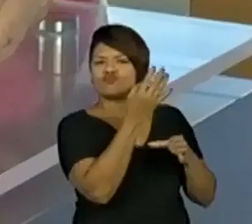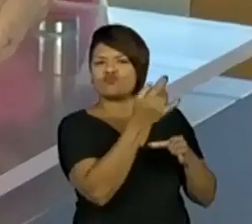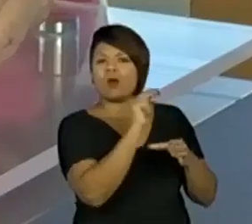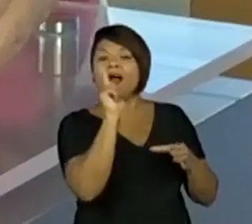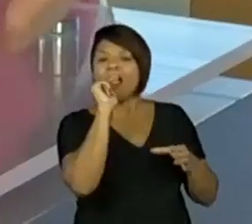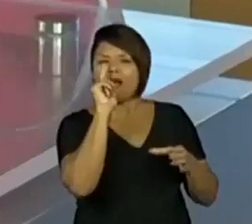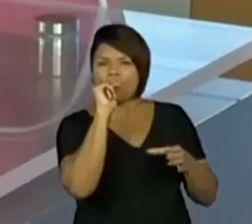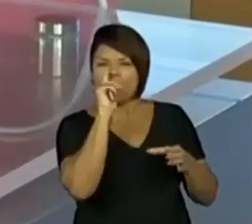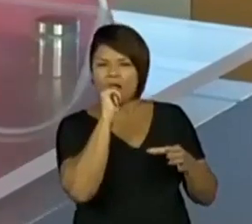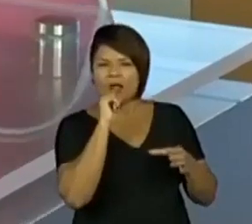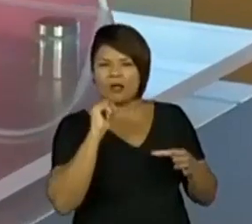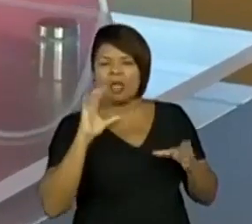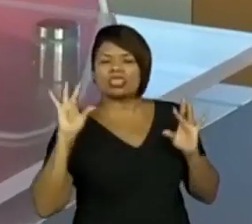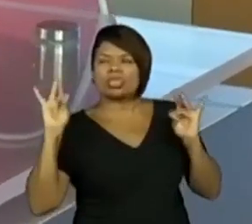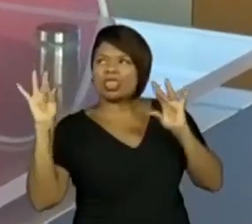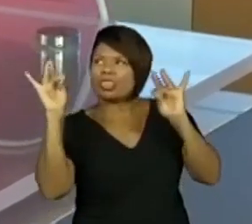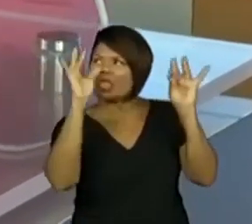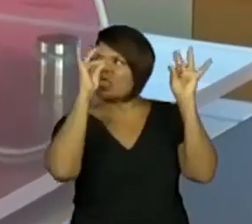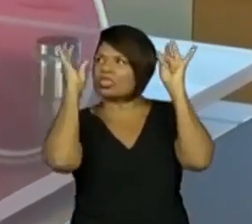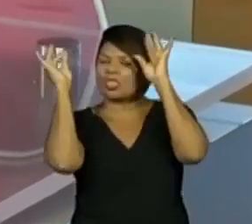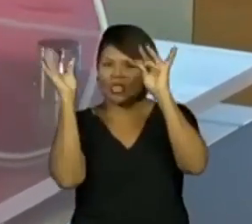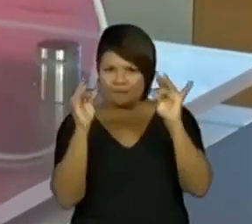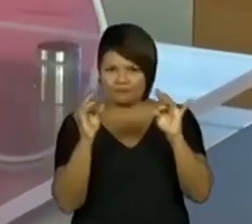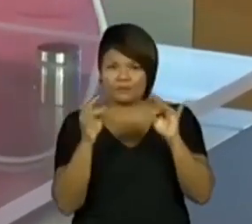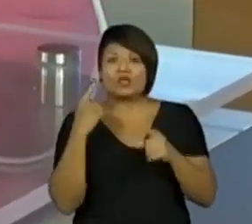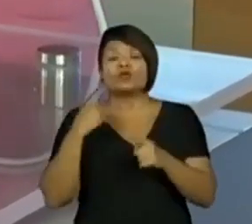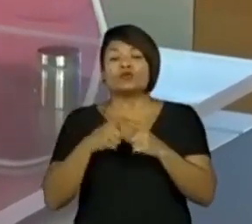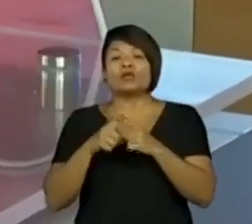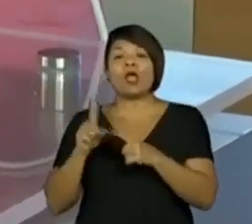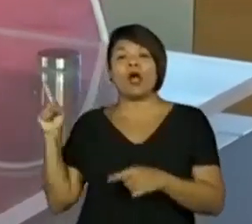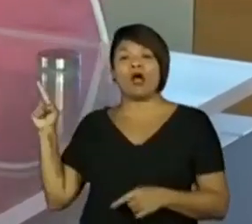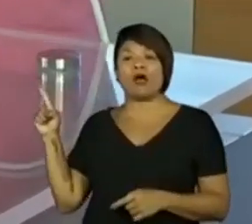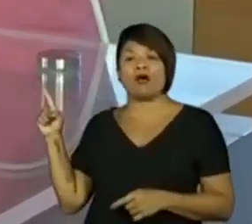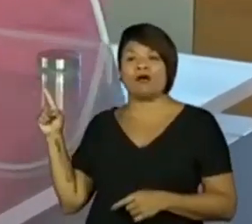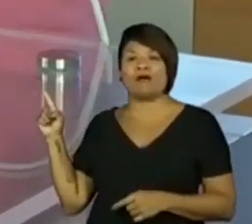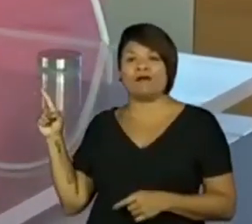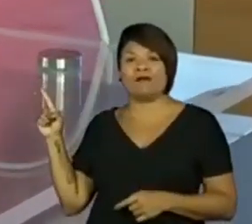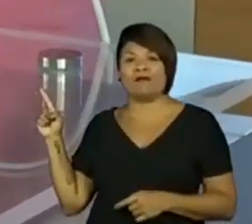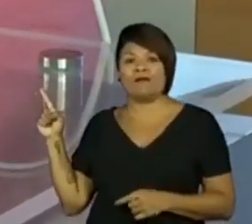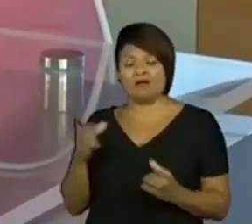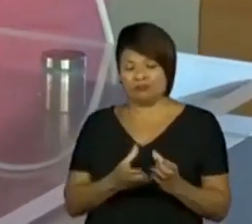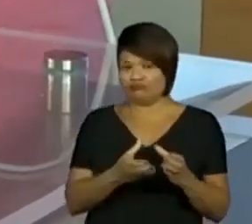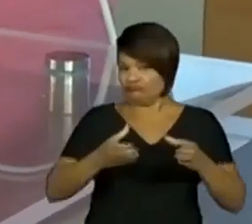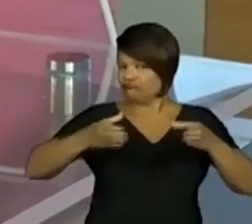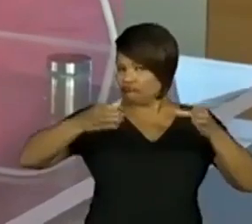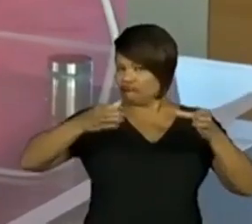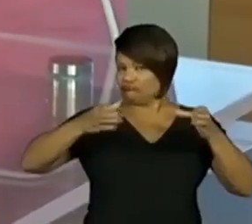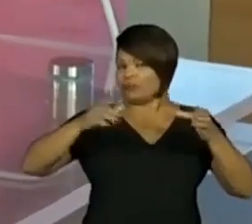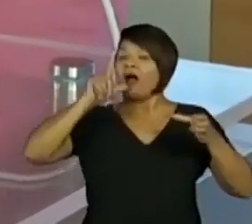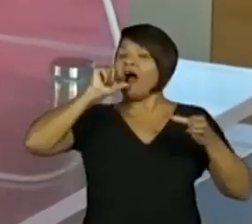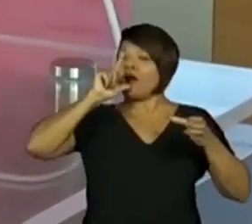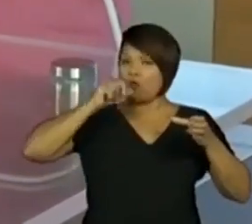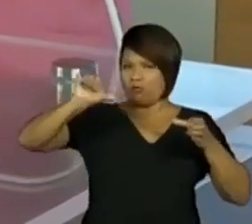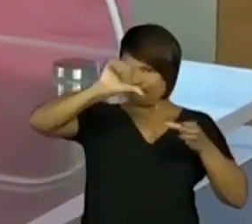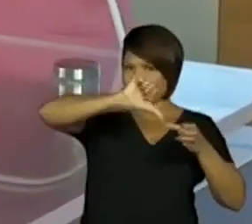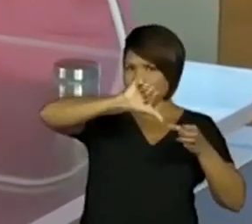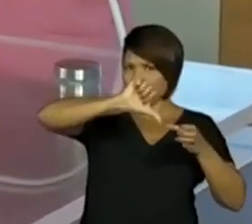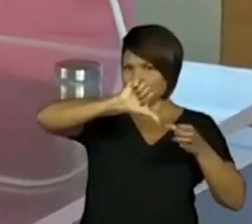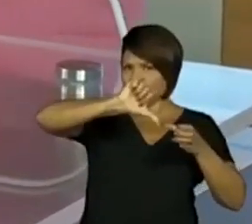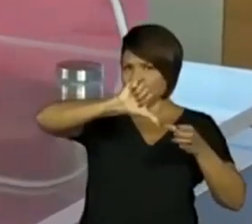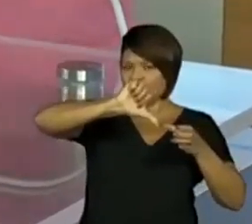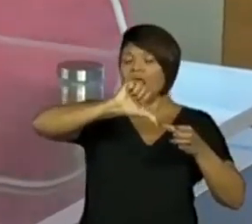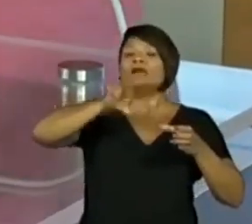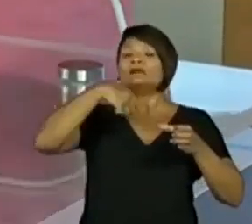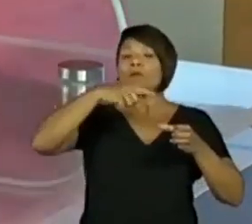que transforma a água líquida em uma névoa úmida. Então eu estou colocando